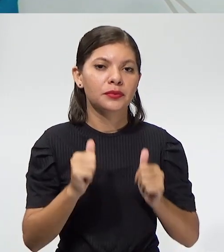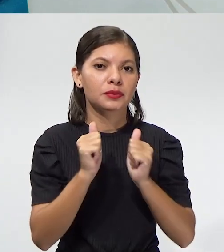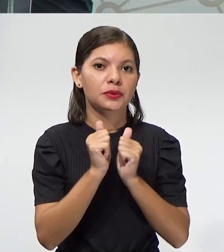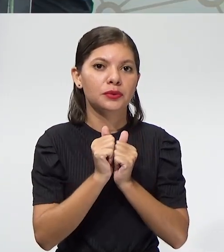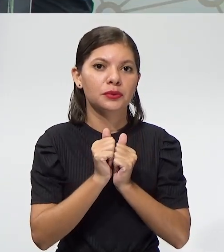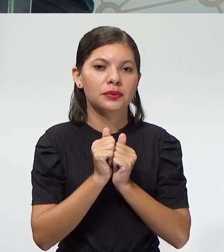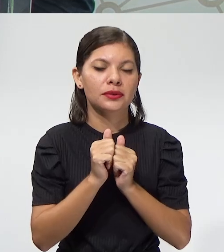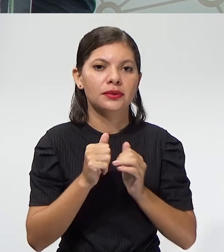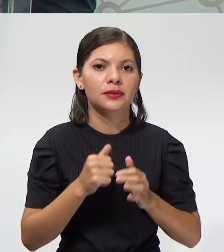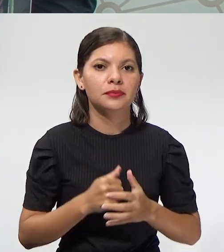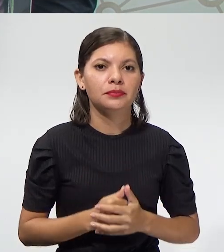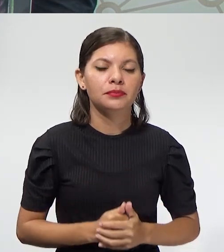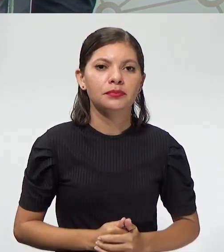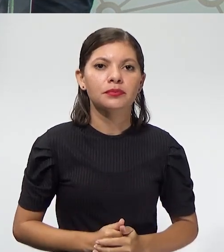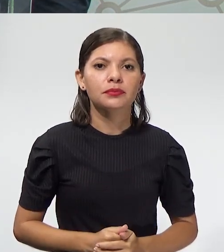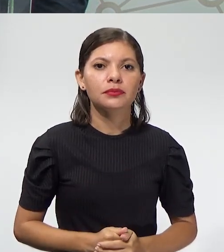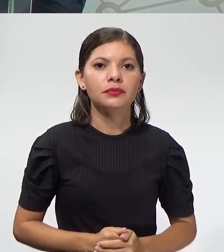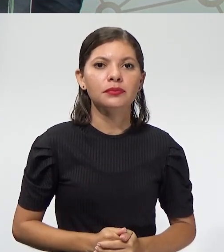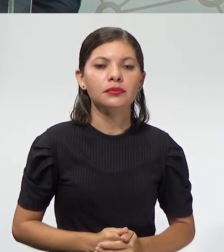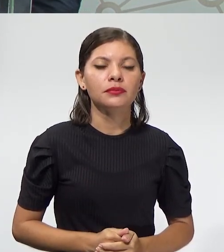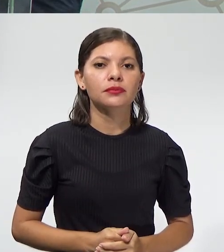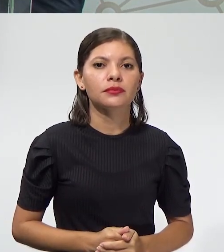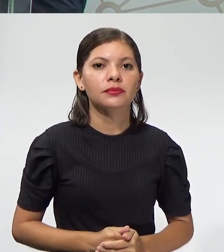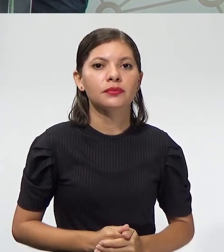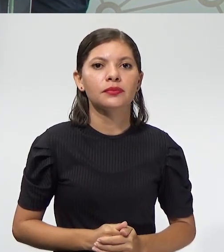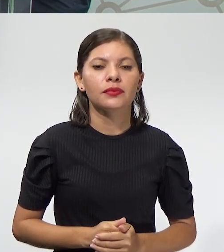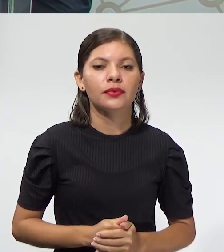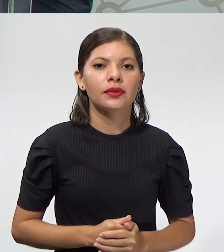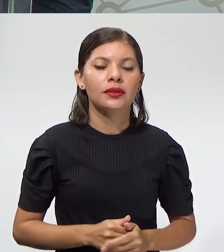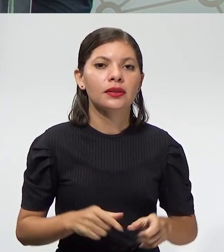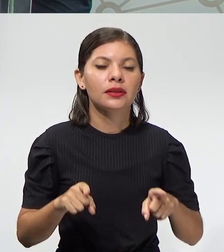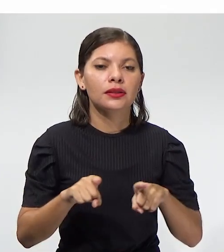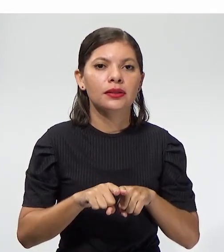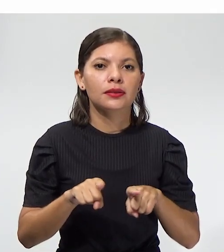seguir, professor, aqui. Temos aqui,